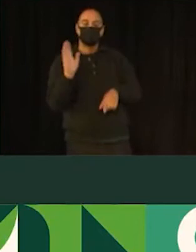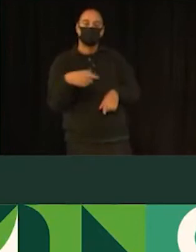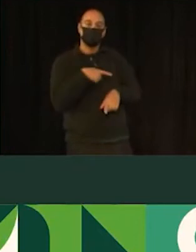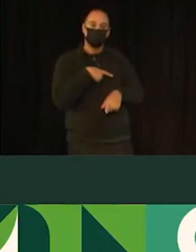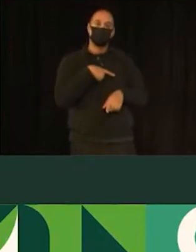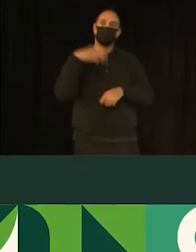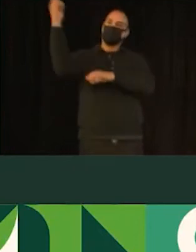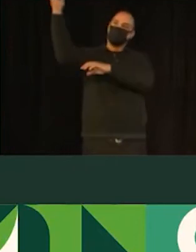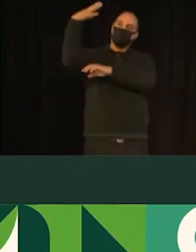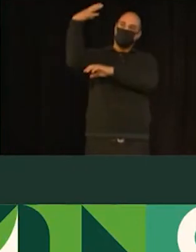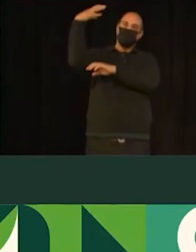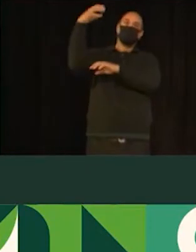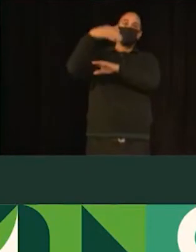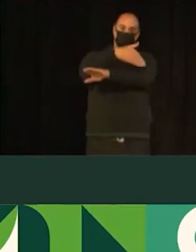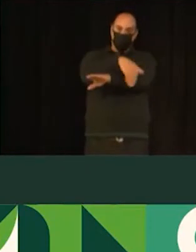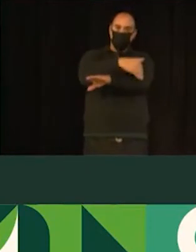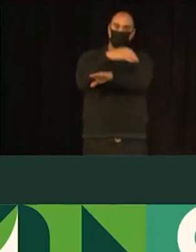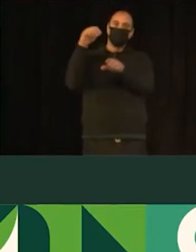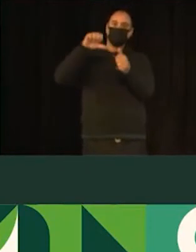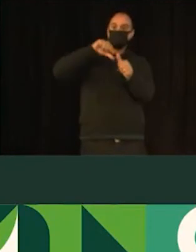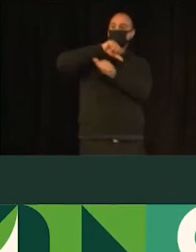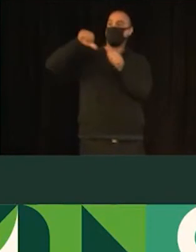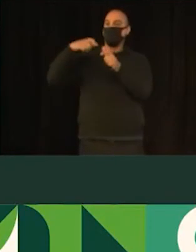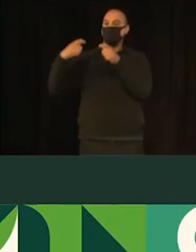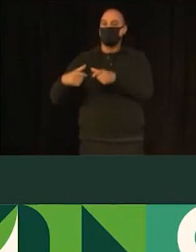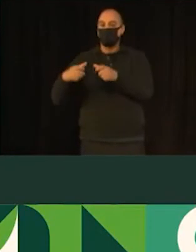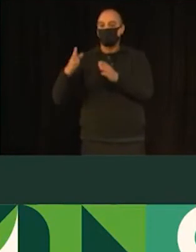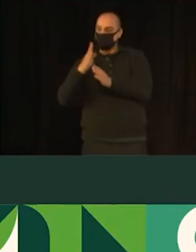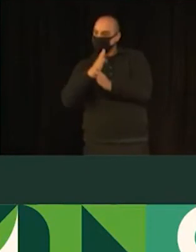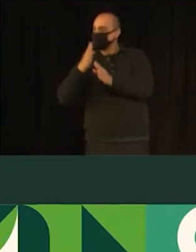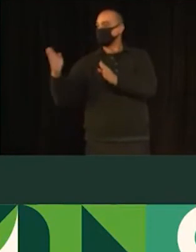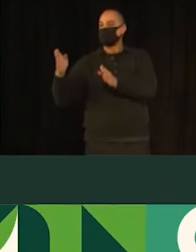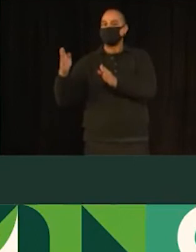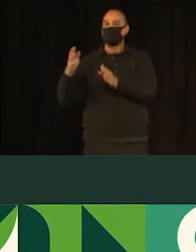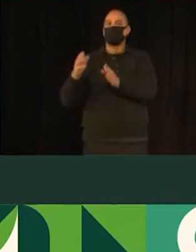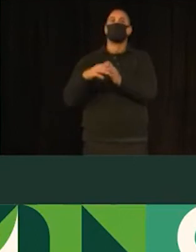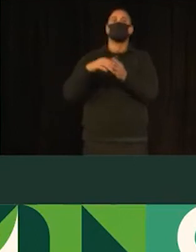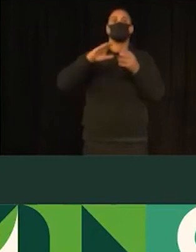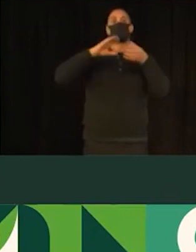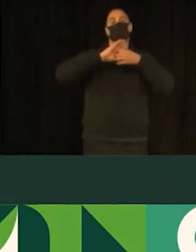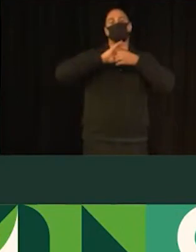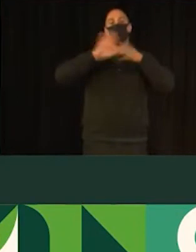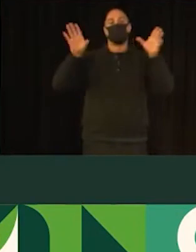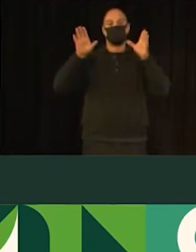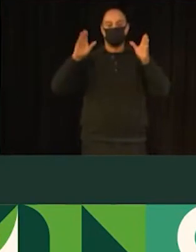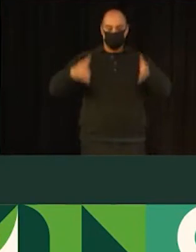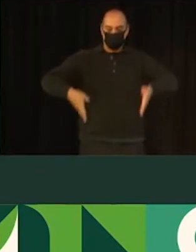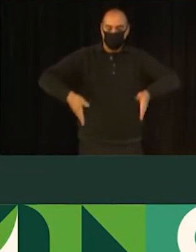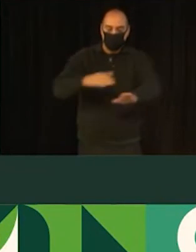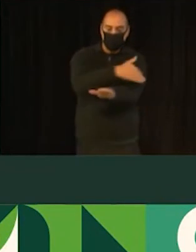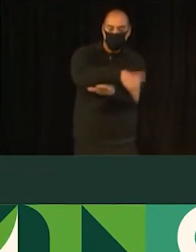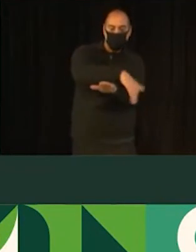obra de uma adutora também que a Prefeitura fez, no sentido de liberar o canteiro central.